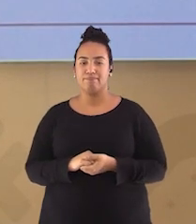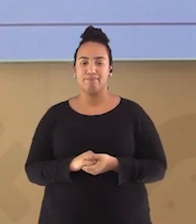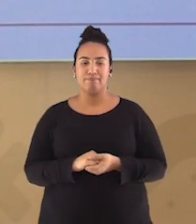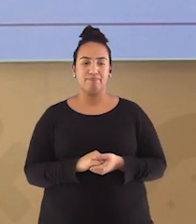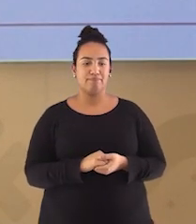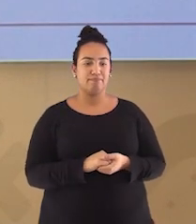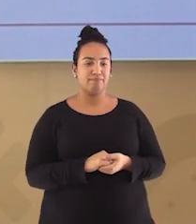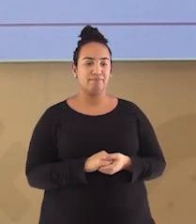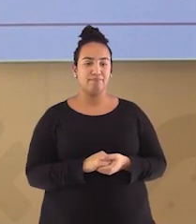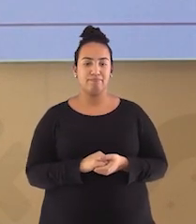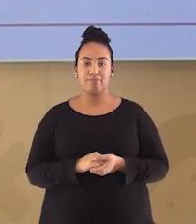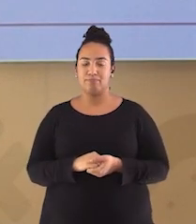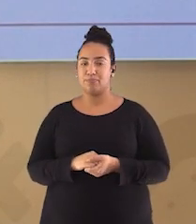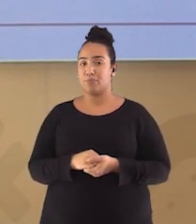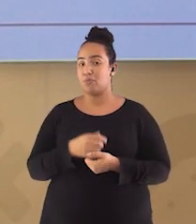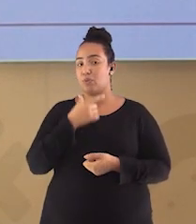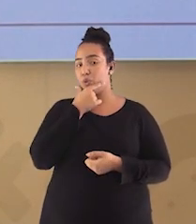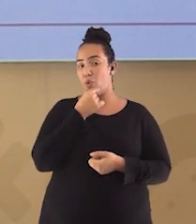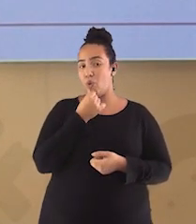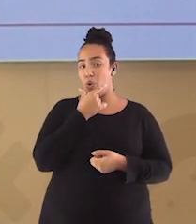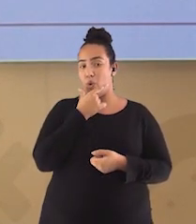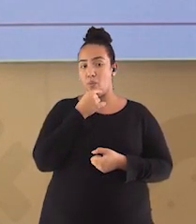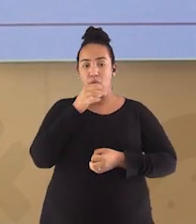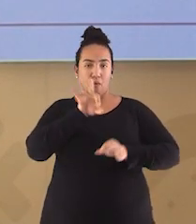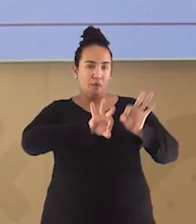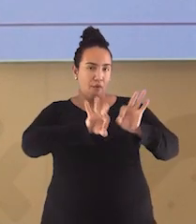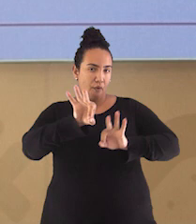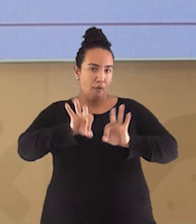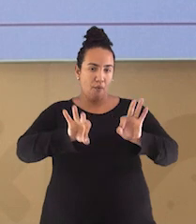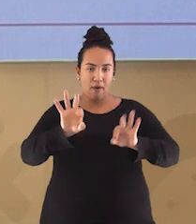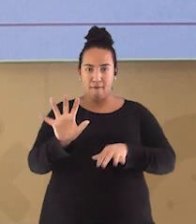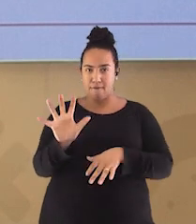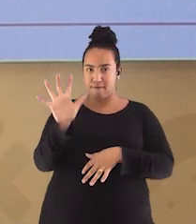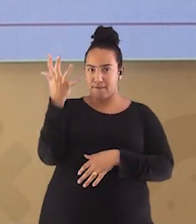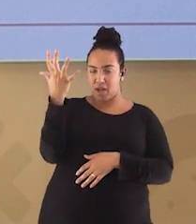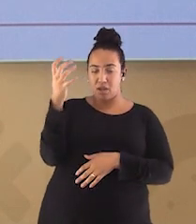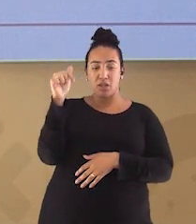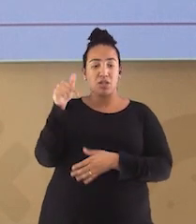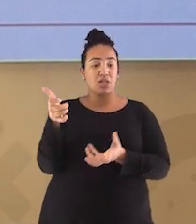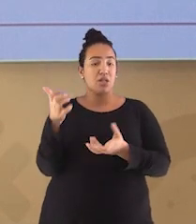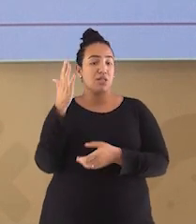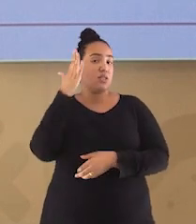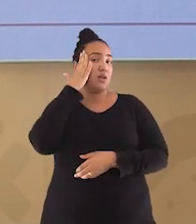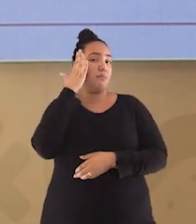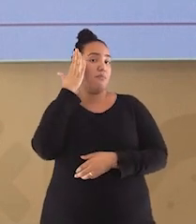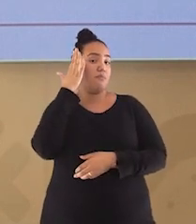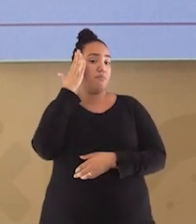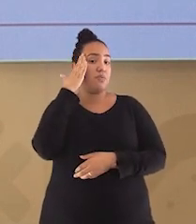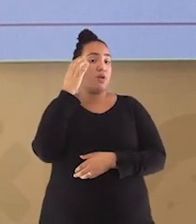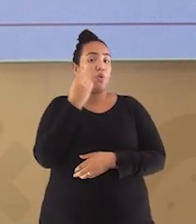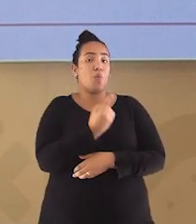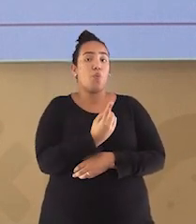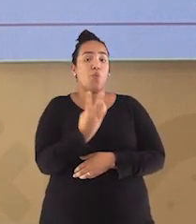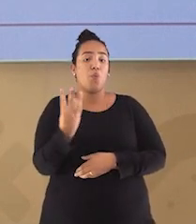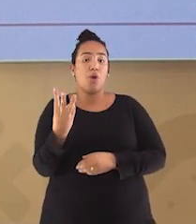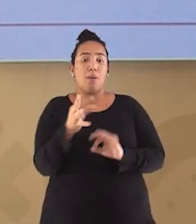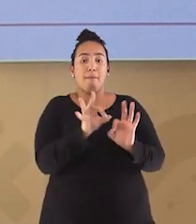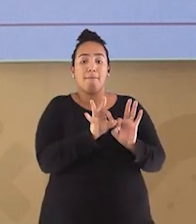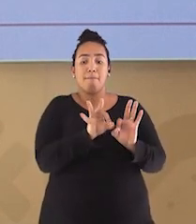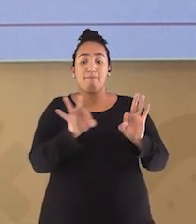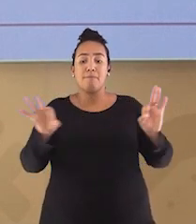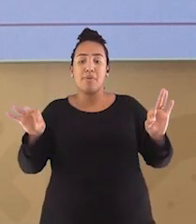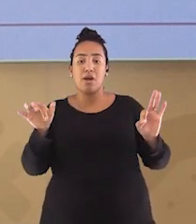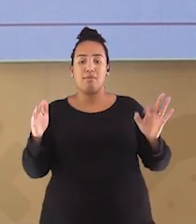Paulo está organizando um evento beneficente e quer descobrir quantos metros de cerca ele irá gastar para